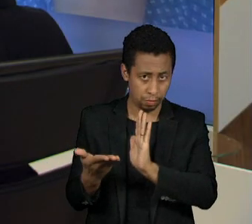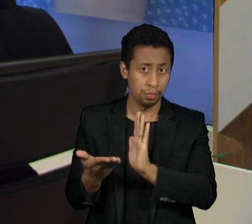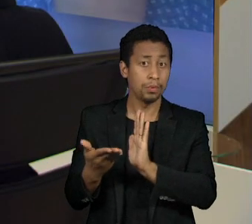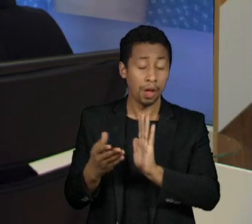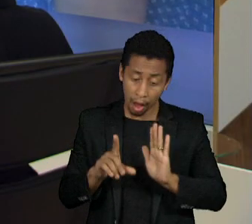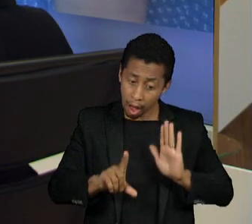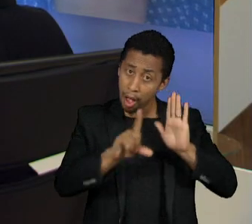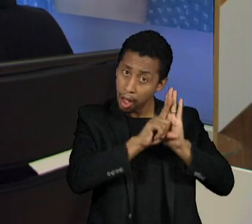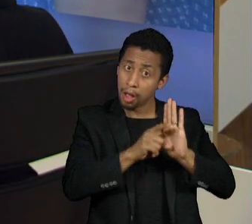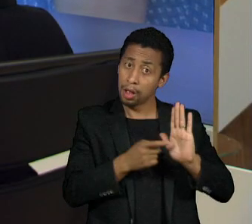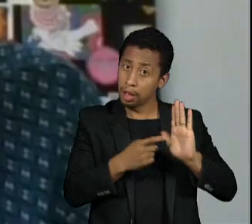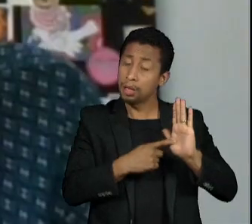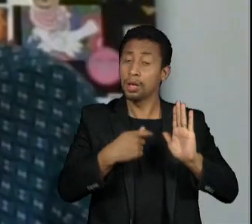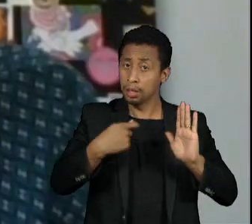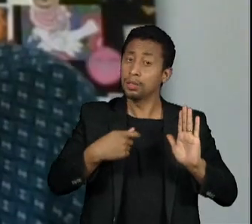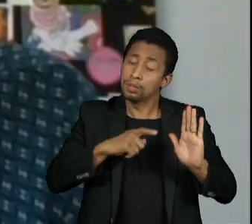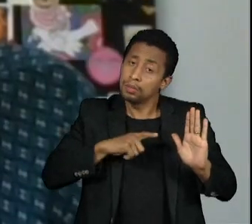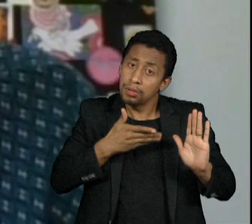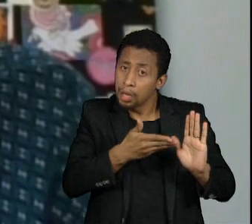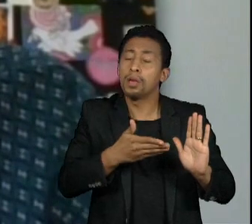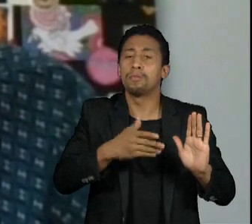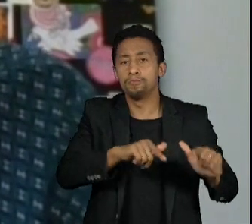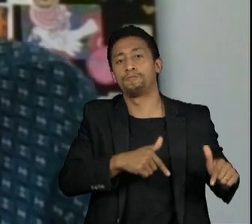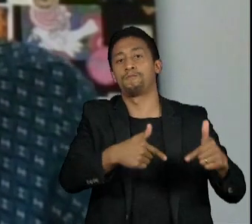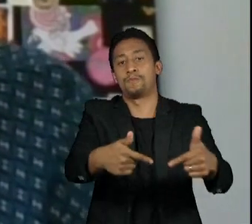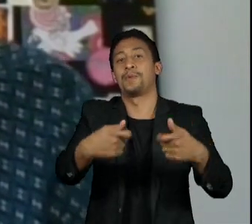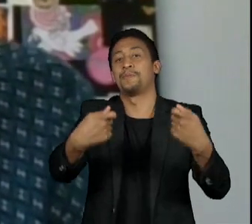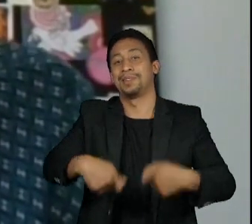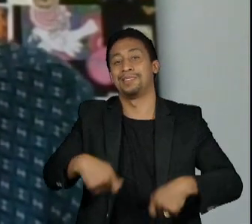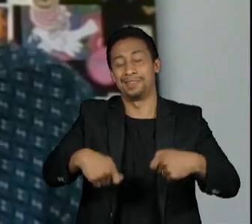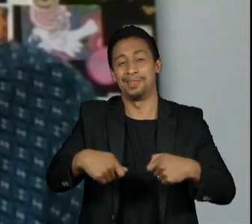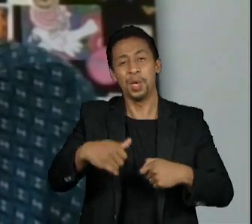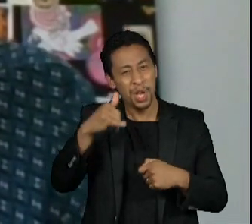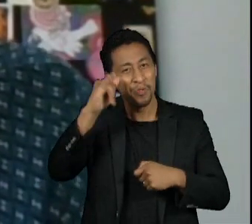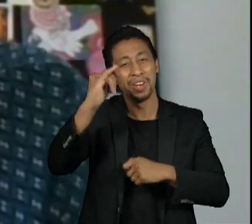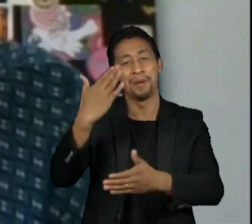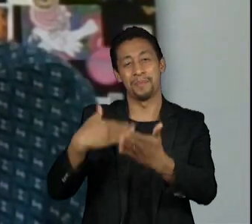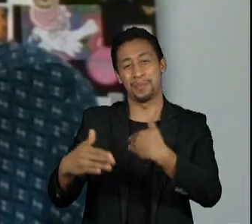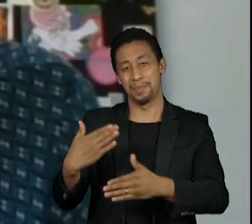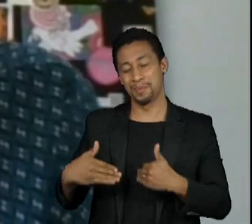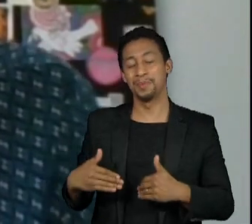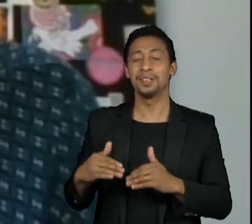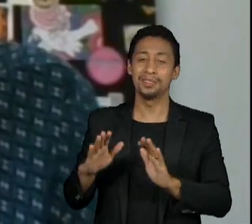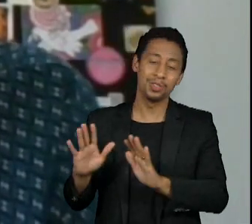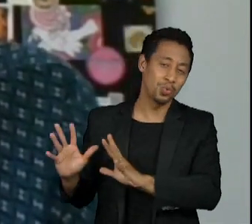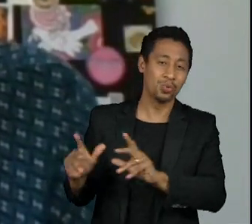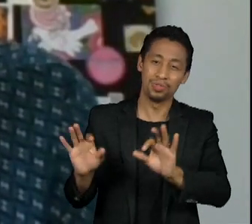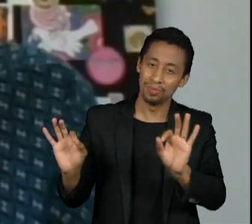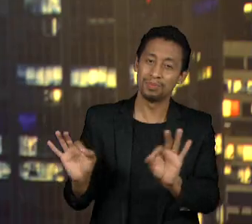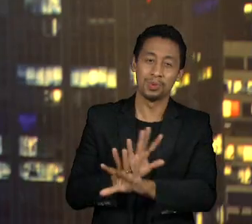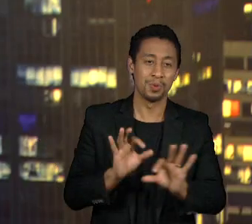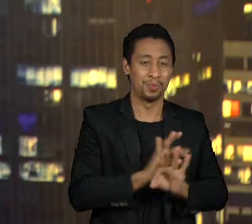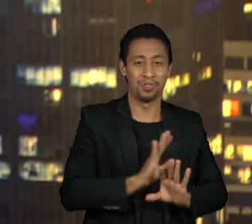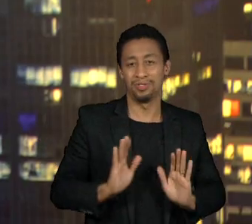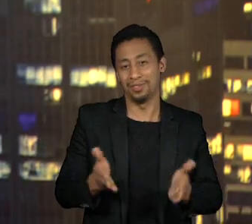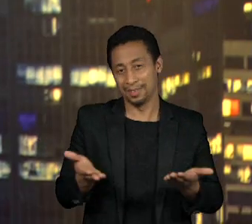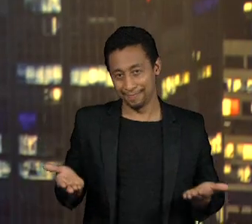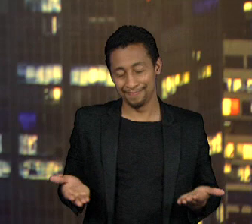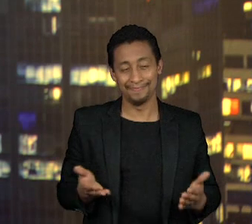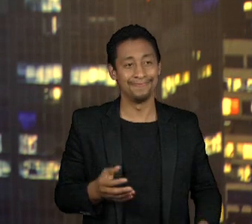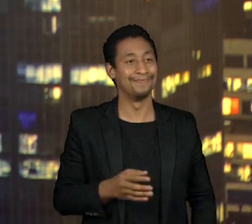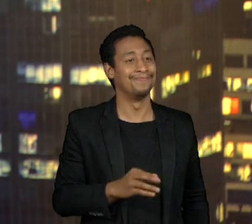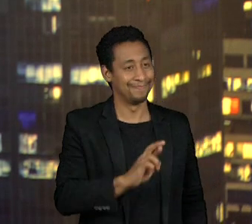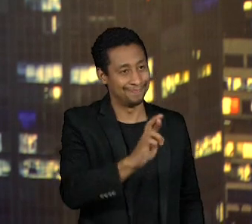lei é um ótimo caminho para a gente não voltar atrás nas conquistas já implementadas. Fazer valer a lei, sem